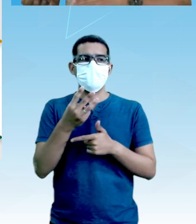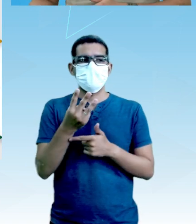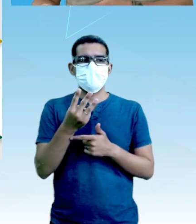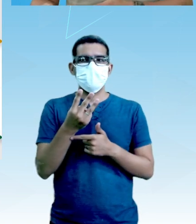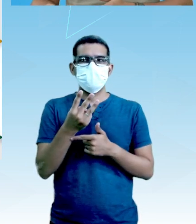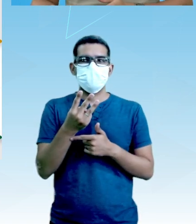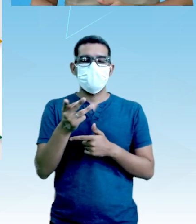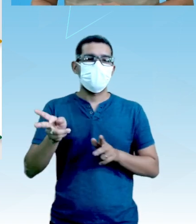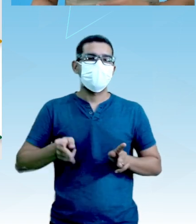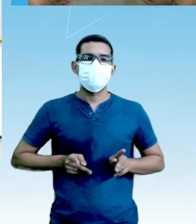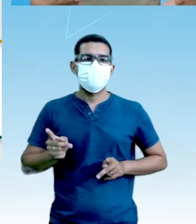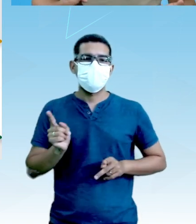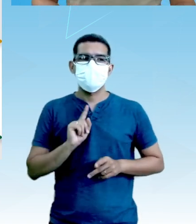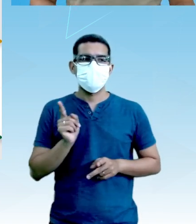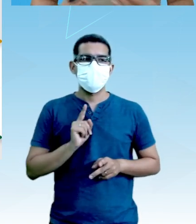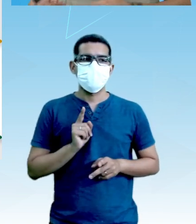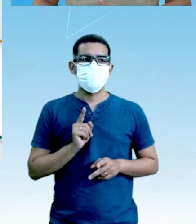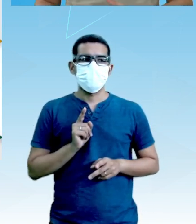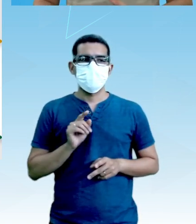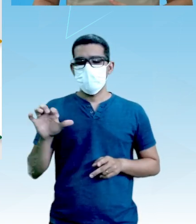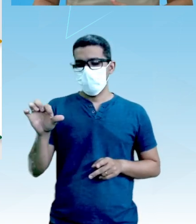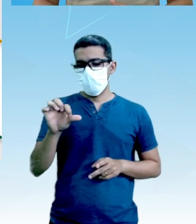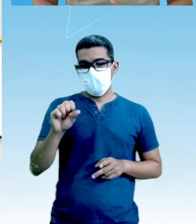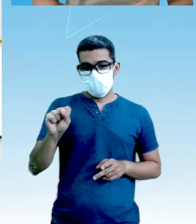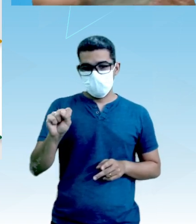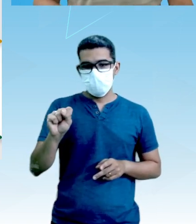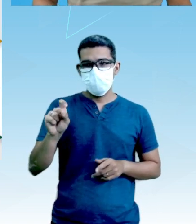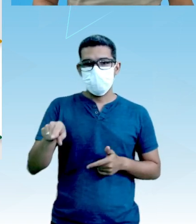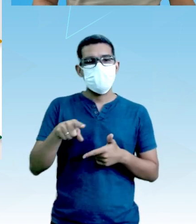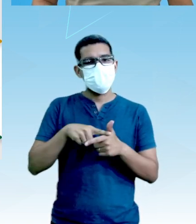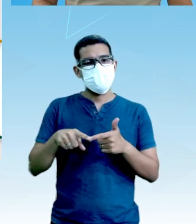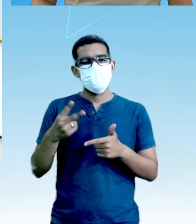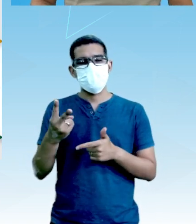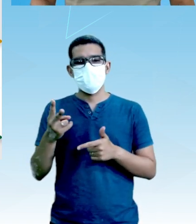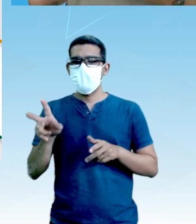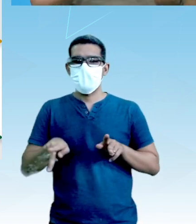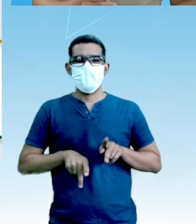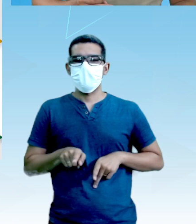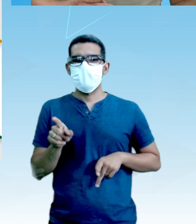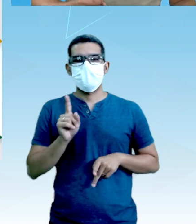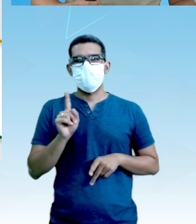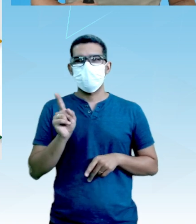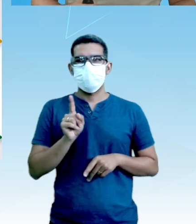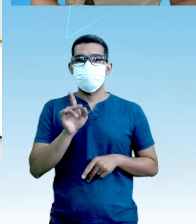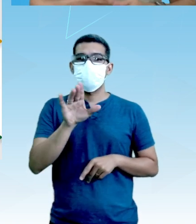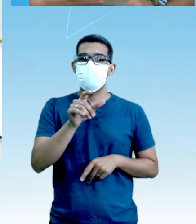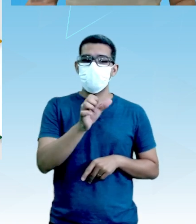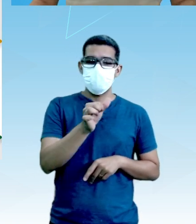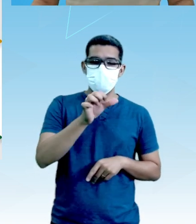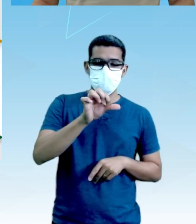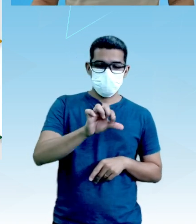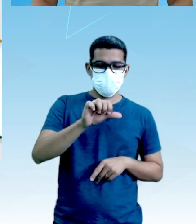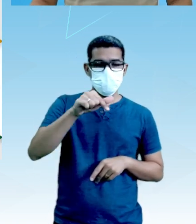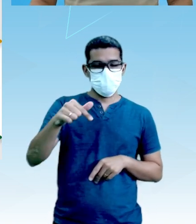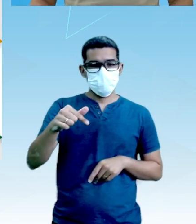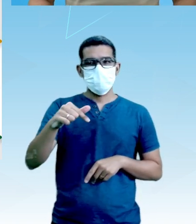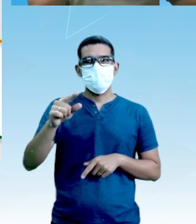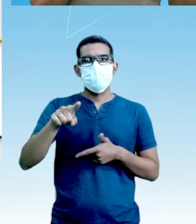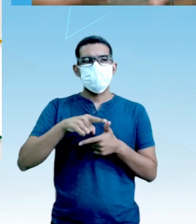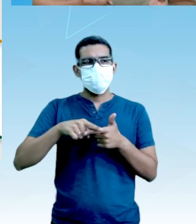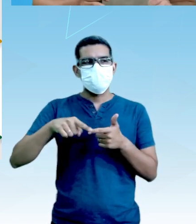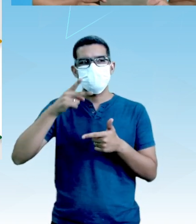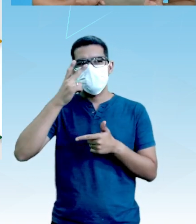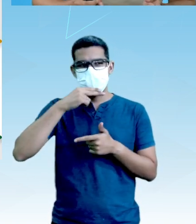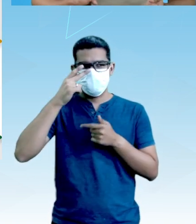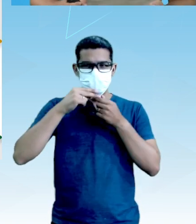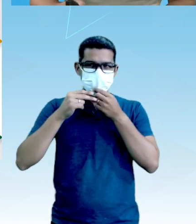aí ele não é primo. O 98 é divisível por 2. E aí ele não é primo. Mas o 97 só é divisível por ele mesmo. Então é